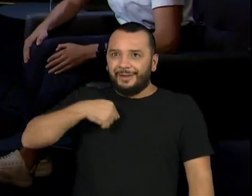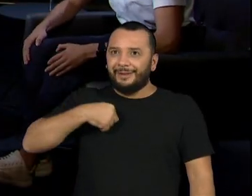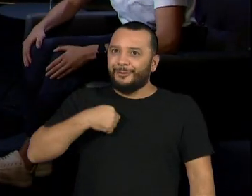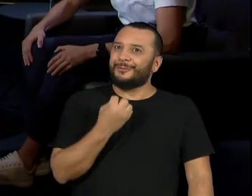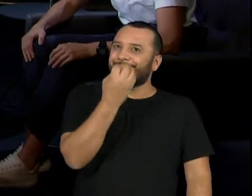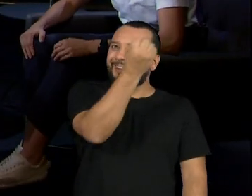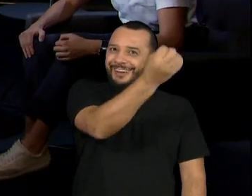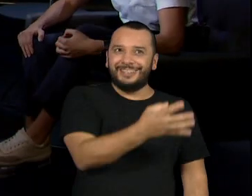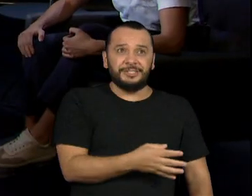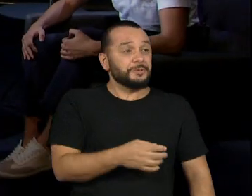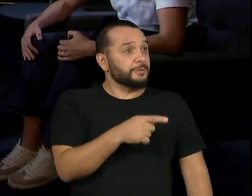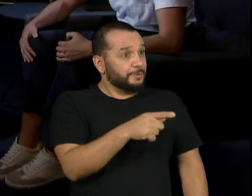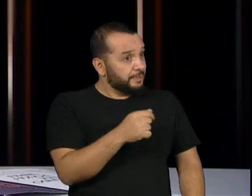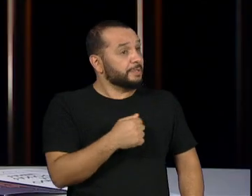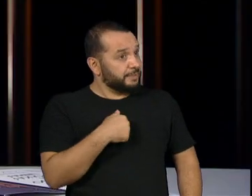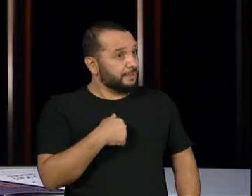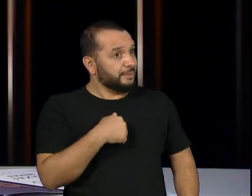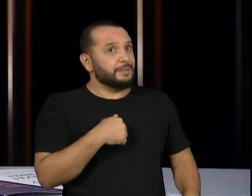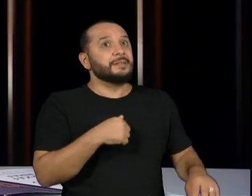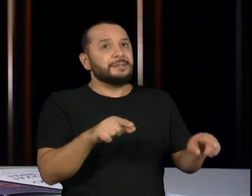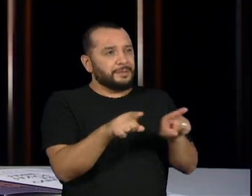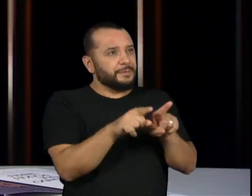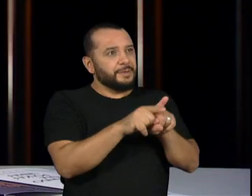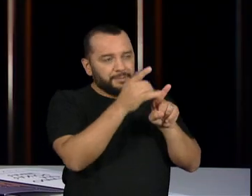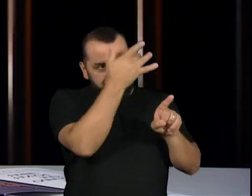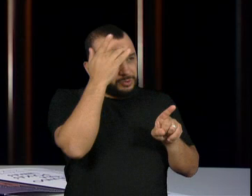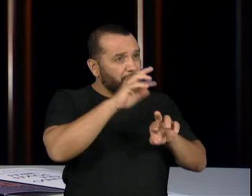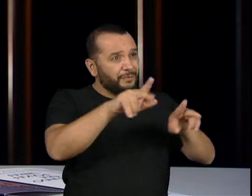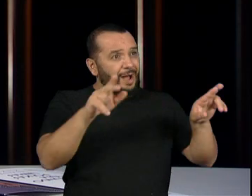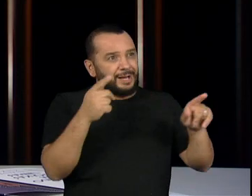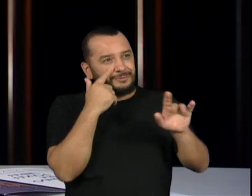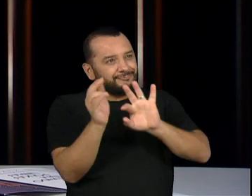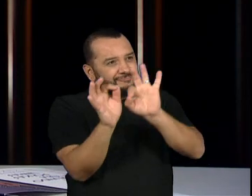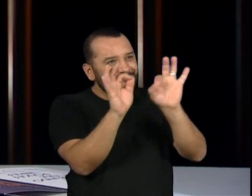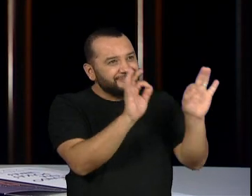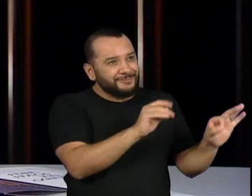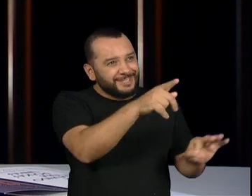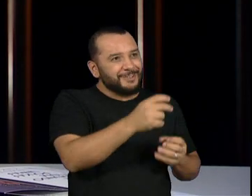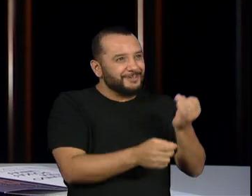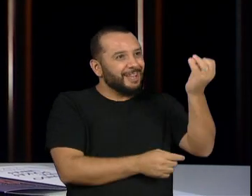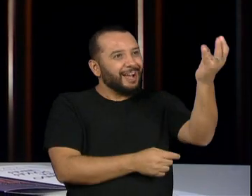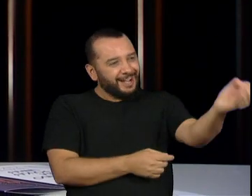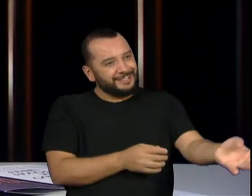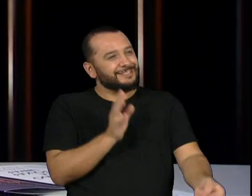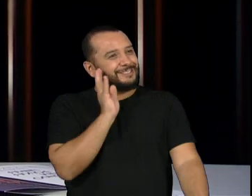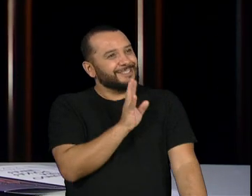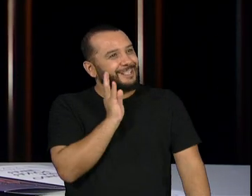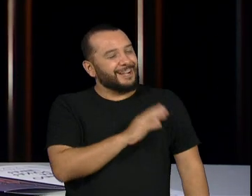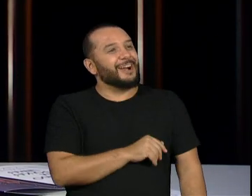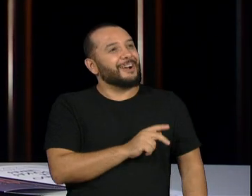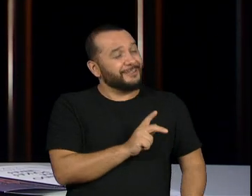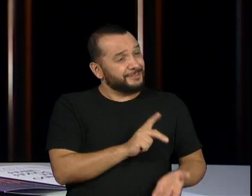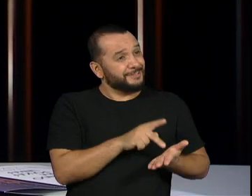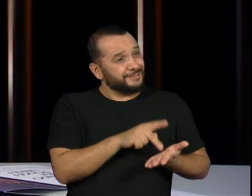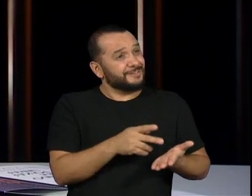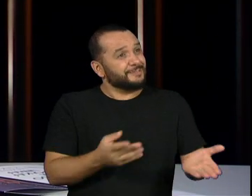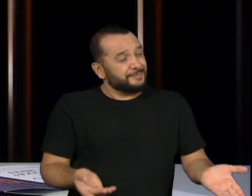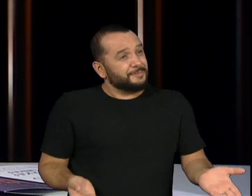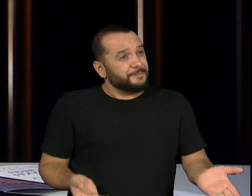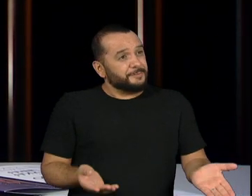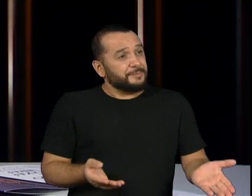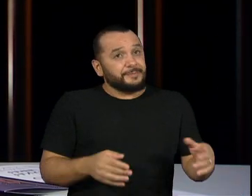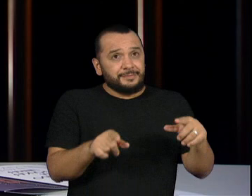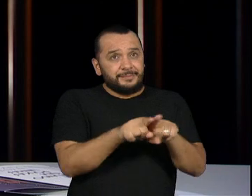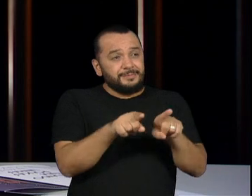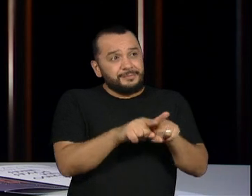pouco impressionante. Não era só isso, não. Muita gente acompanhando a sua viagem. Né? Foi um pouco impressionante. Isso é uma coisa tão legal. E já que